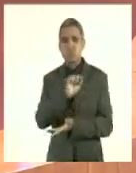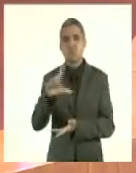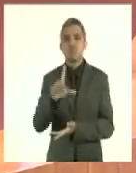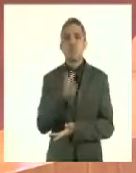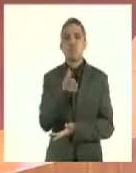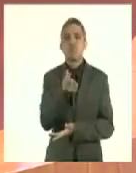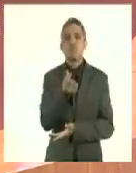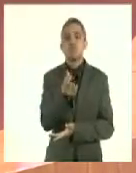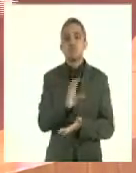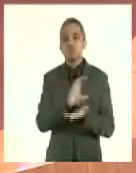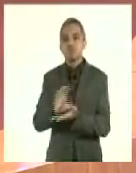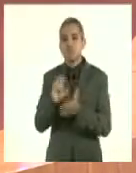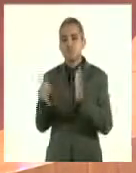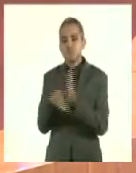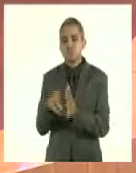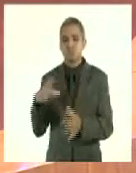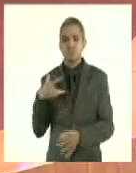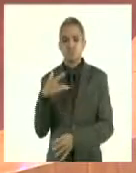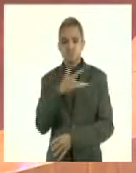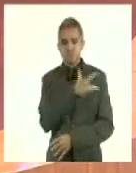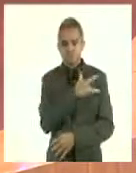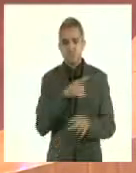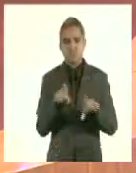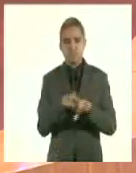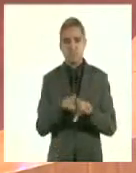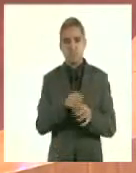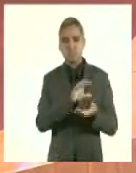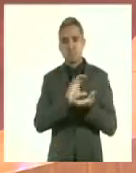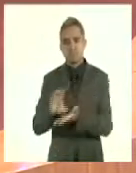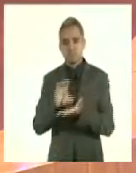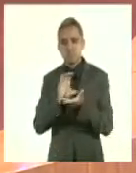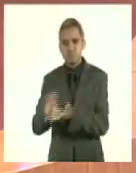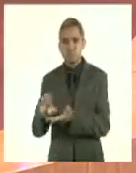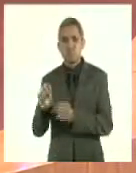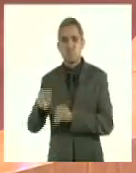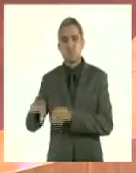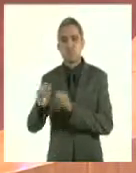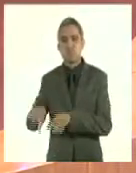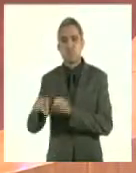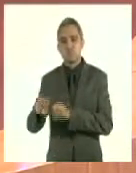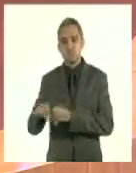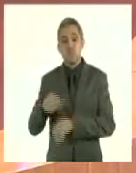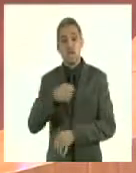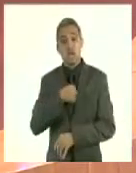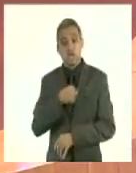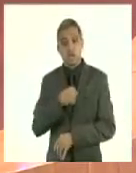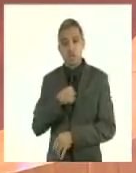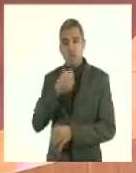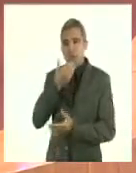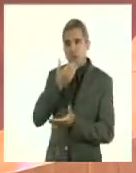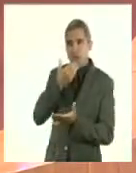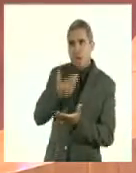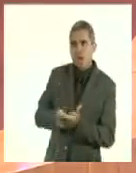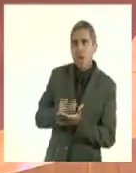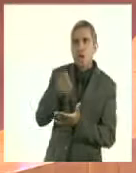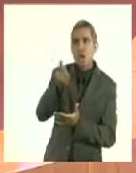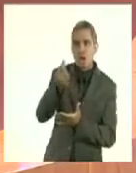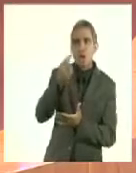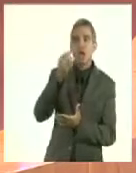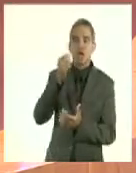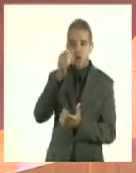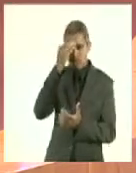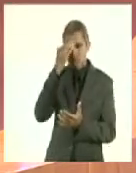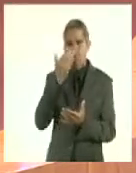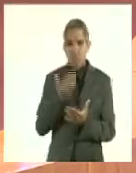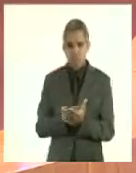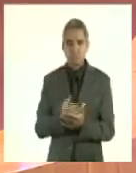para a saúde, recursos para a educação, e eu vou estar aqui para ver o destinamento dos recursos